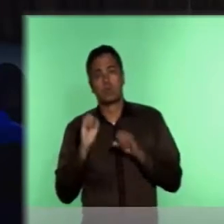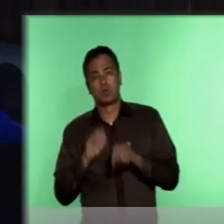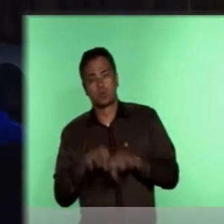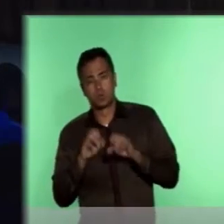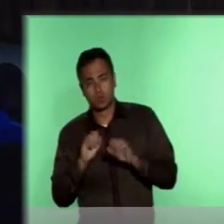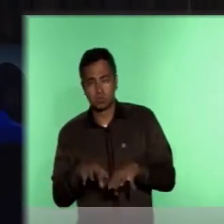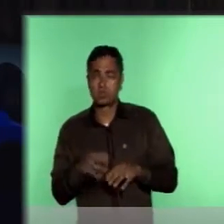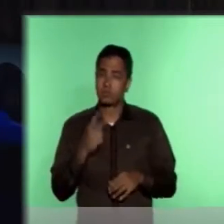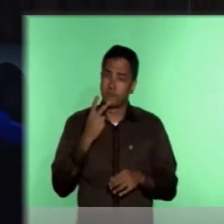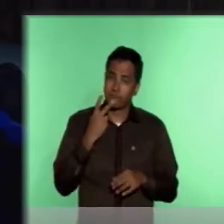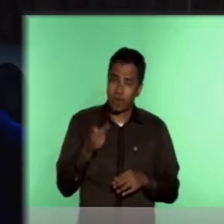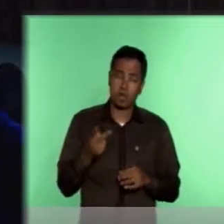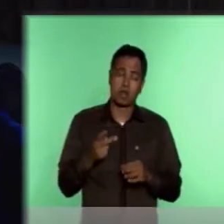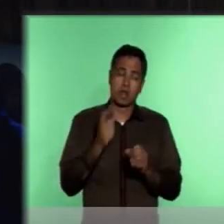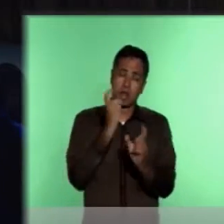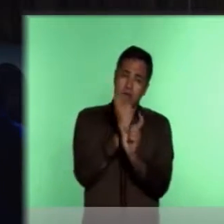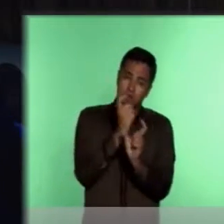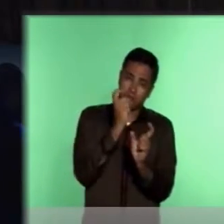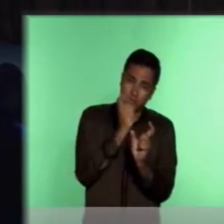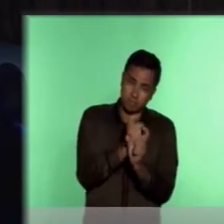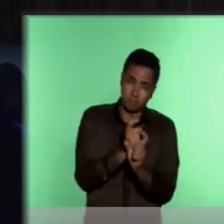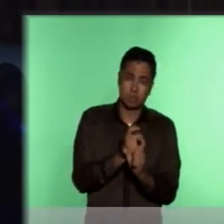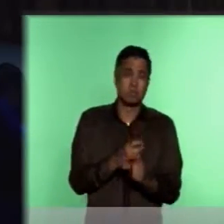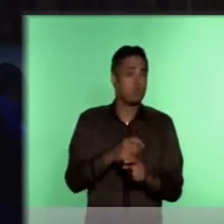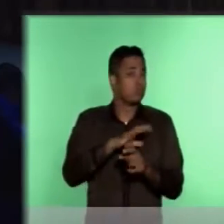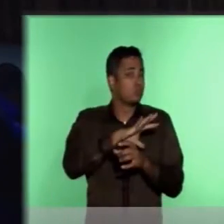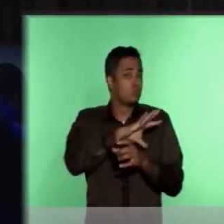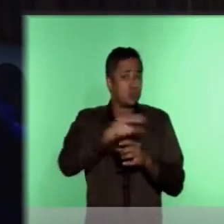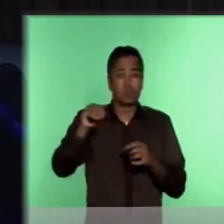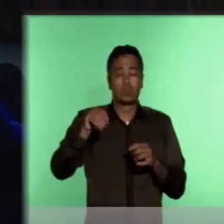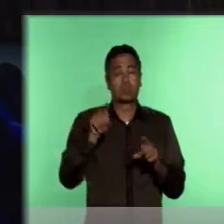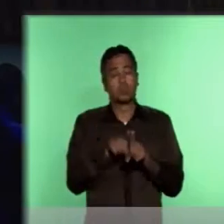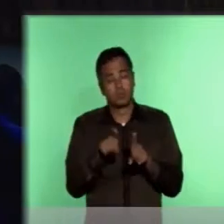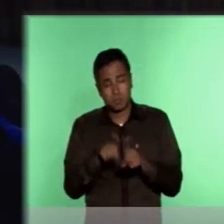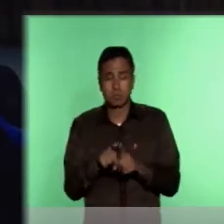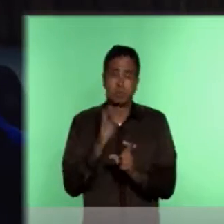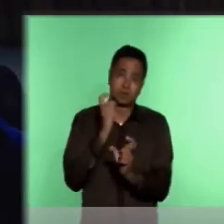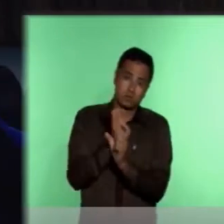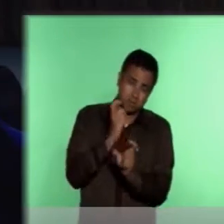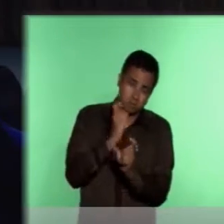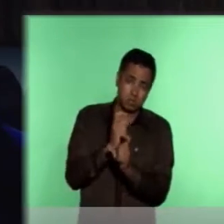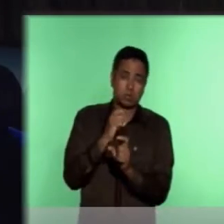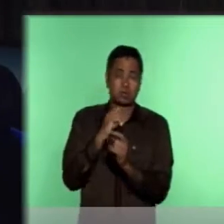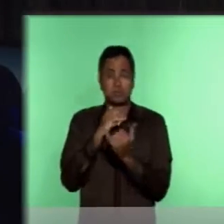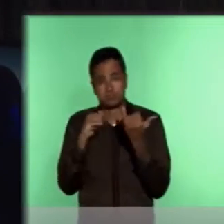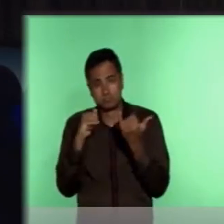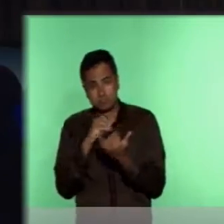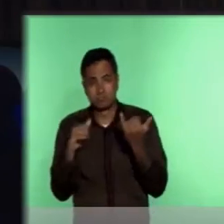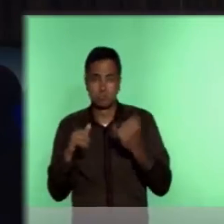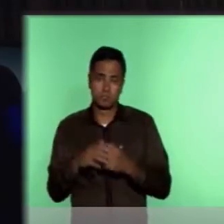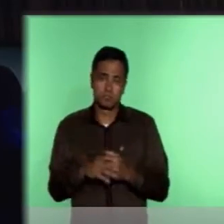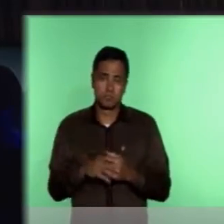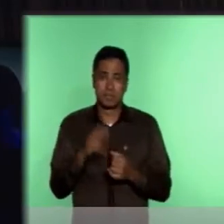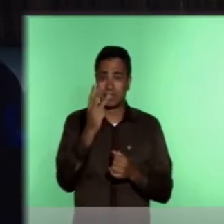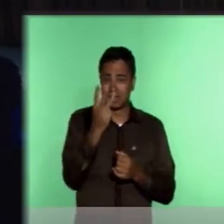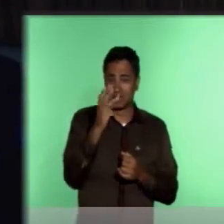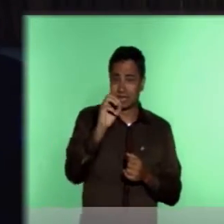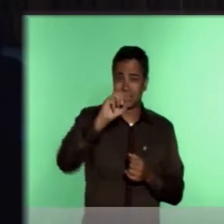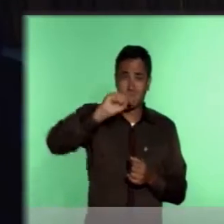funcional. Então o desafio é muito mais difícil, porque aí são 30 milhões de brasileiros em situação de analfabetismo